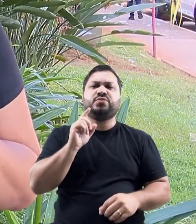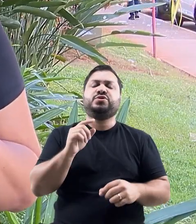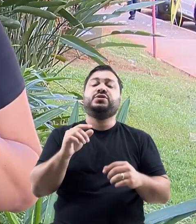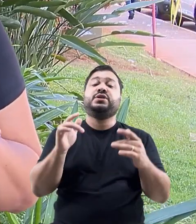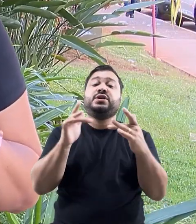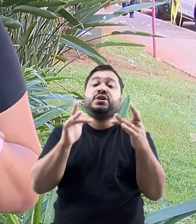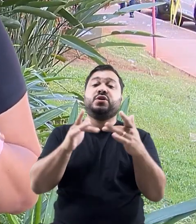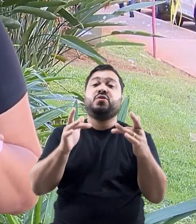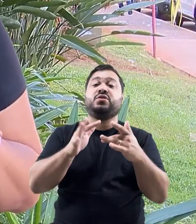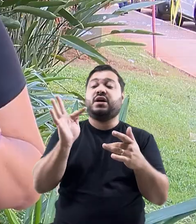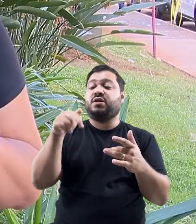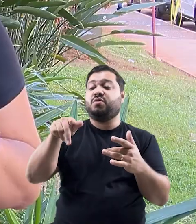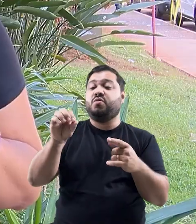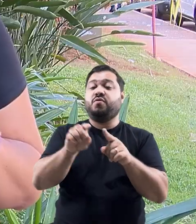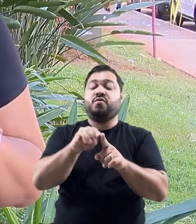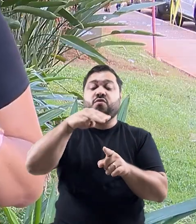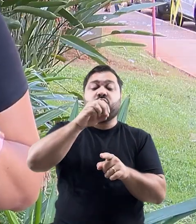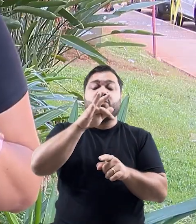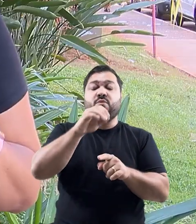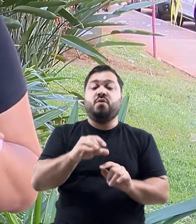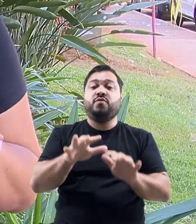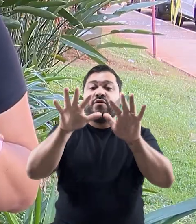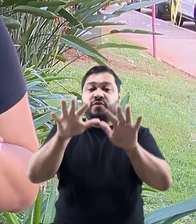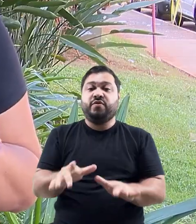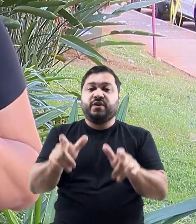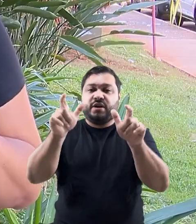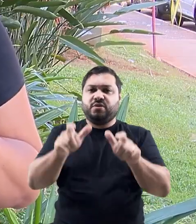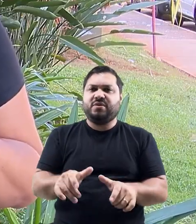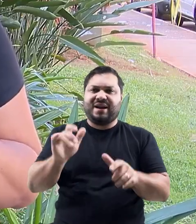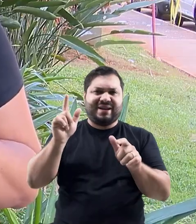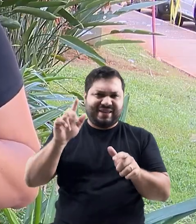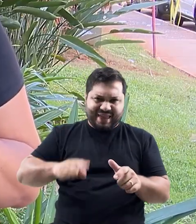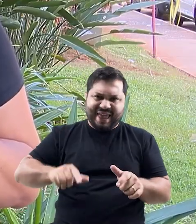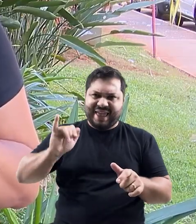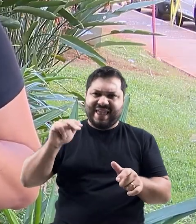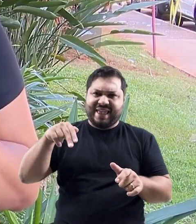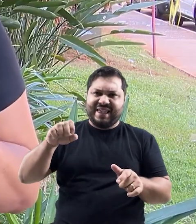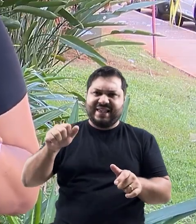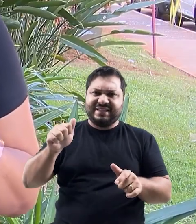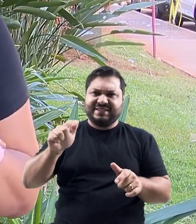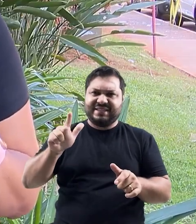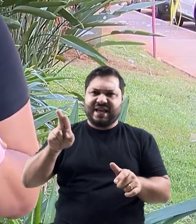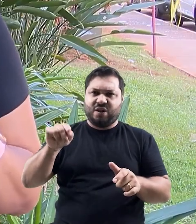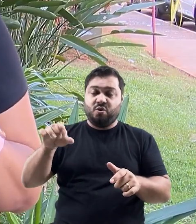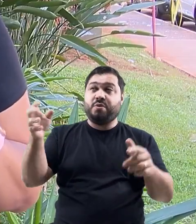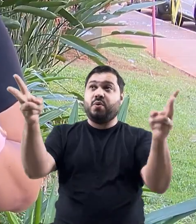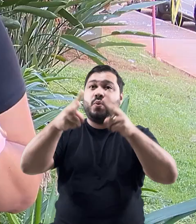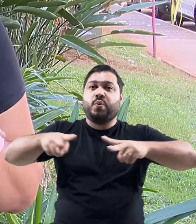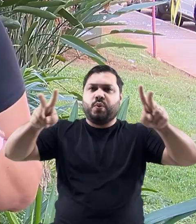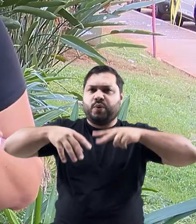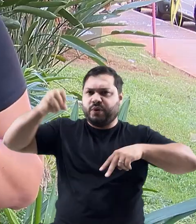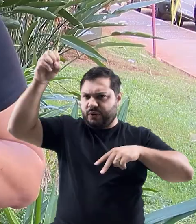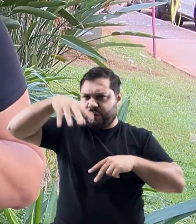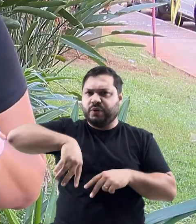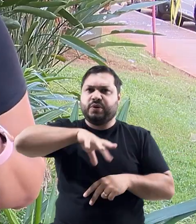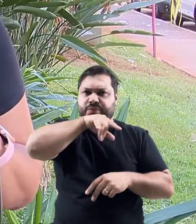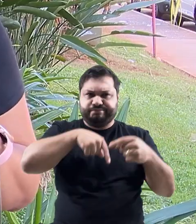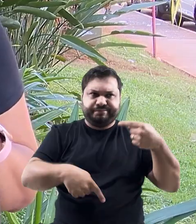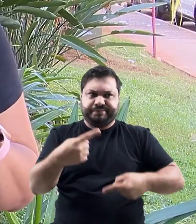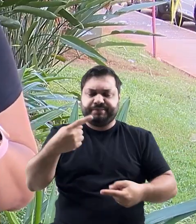em contato com fungos e mofo, permanecendo em local insalubre, onde a ventilação e a iluminação